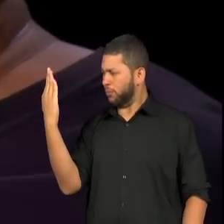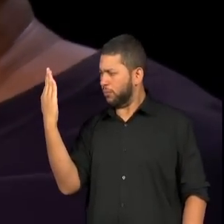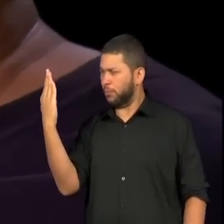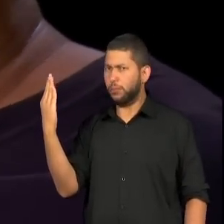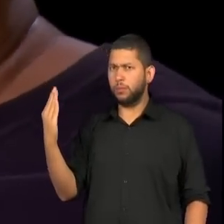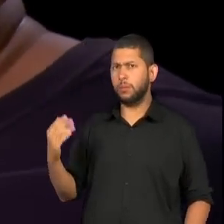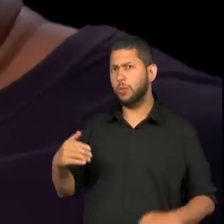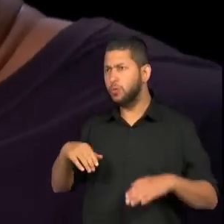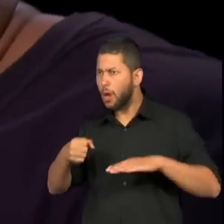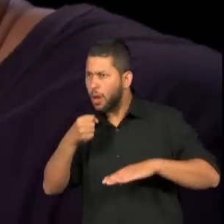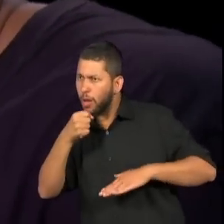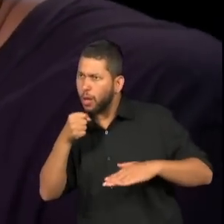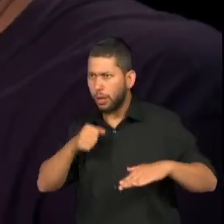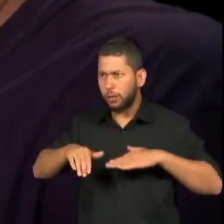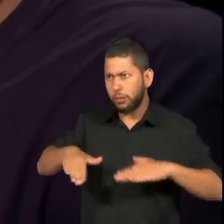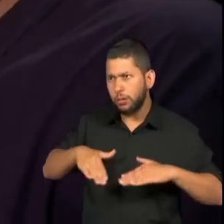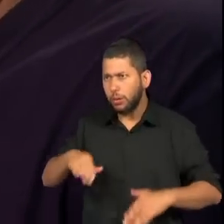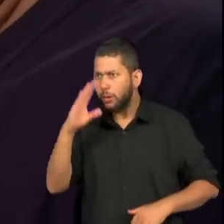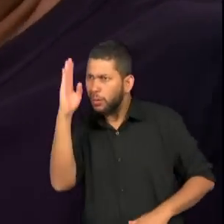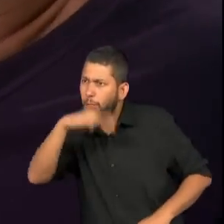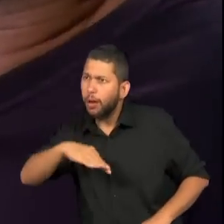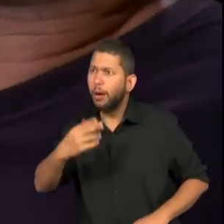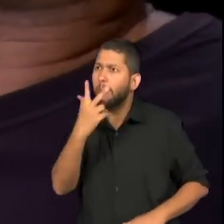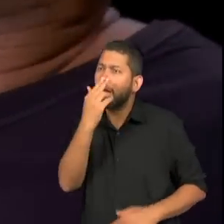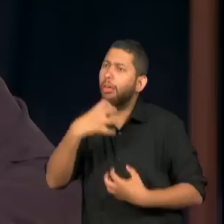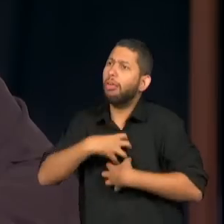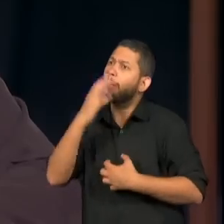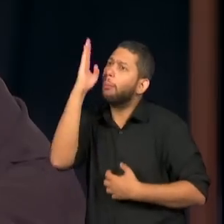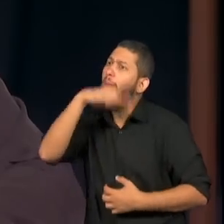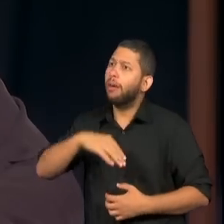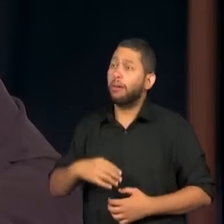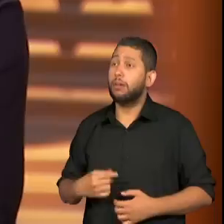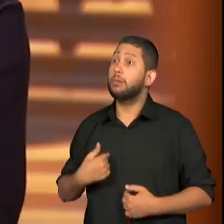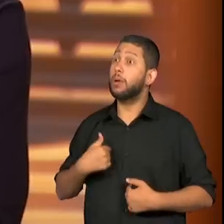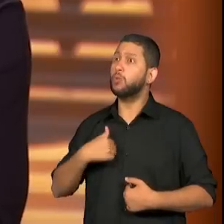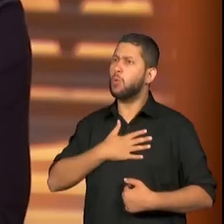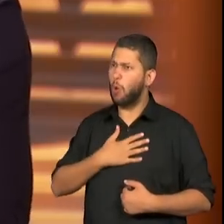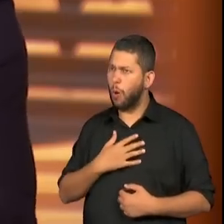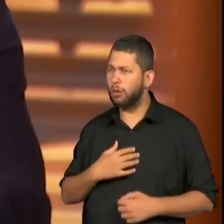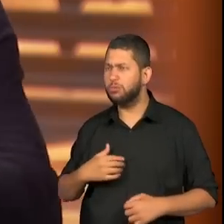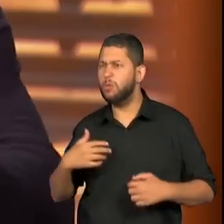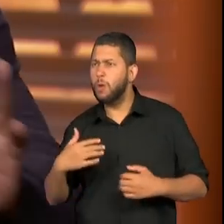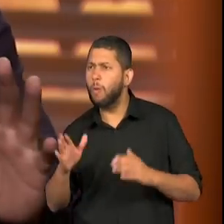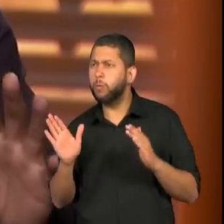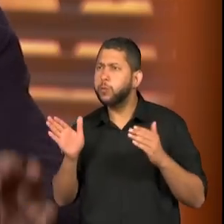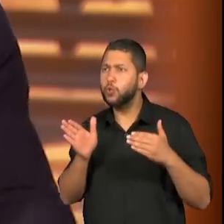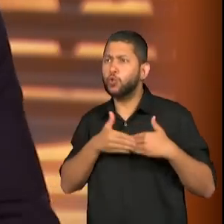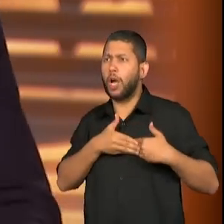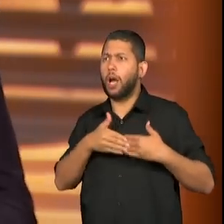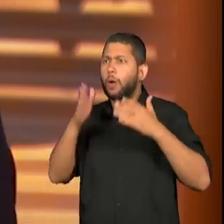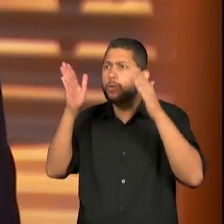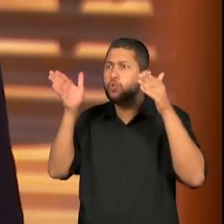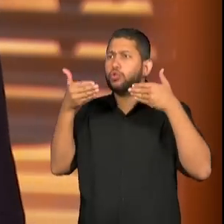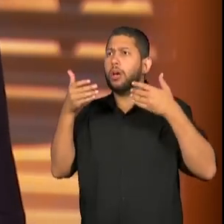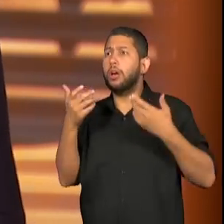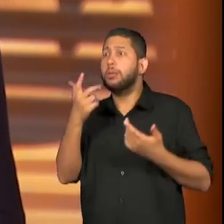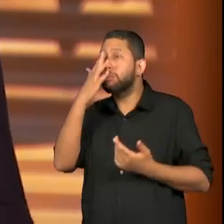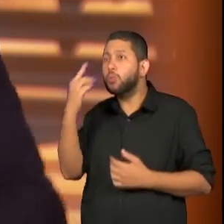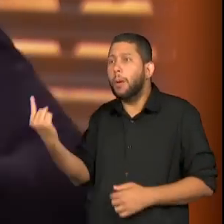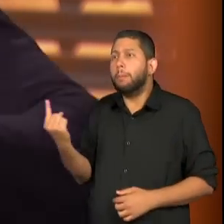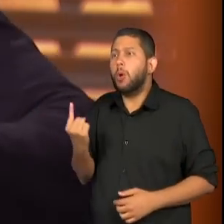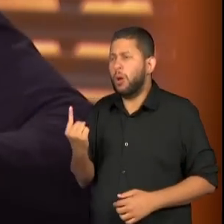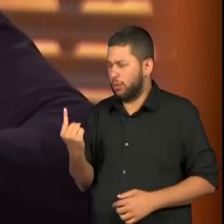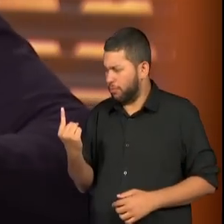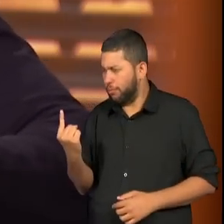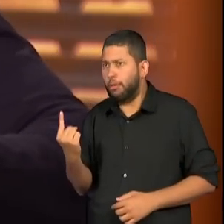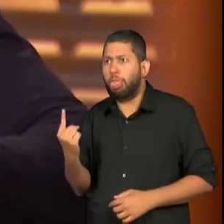escutava rap, então o rap já me deixava mais sério ainda. A minha amarra, o meu jeito fechado, não deixava a pessoa também se aproximar. Então teve